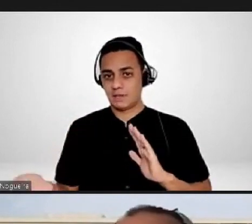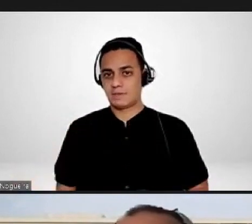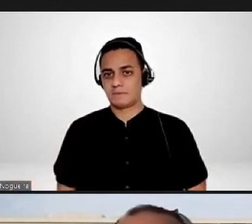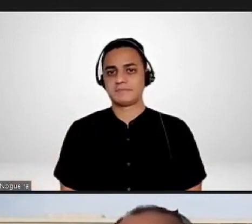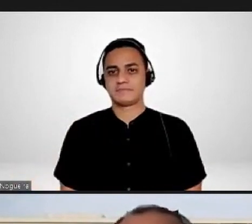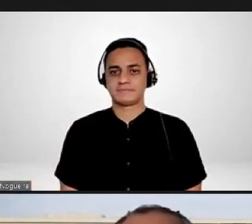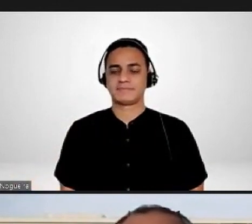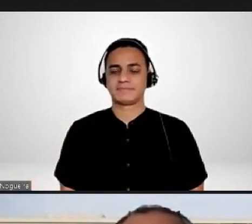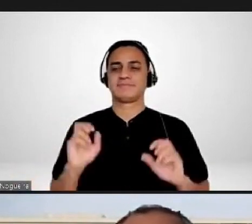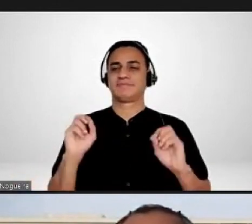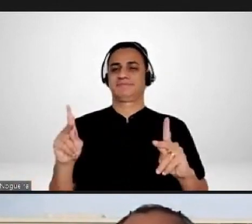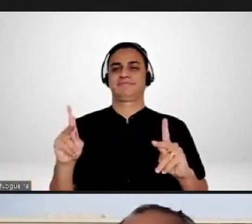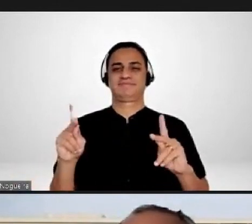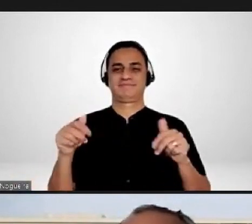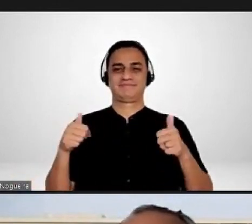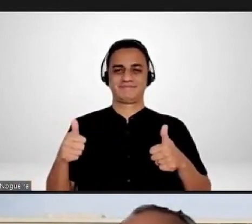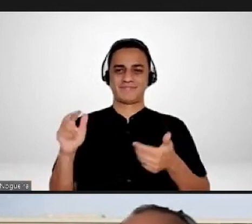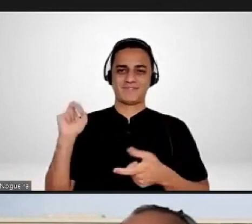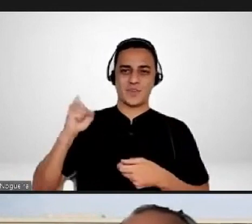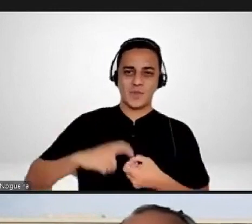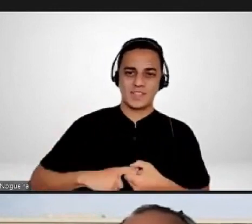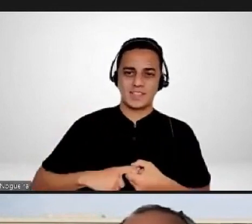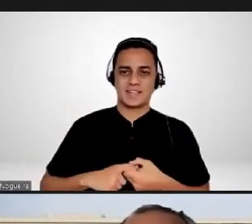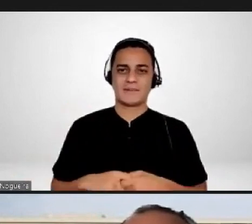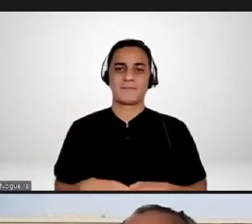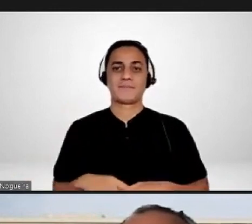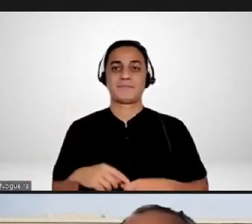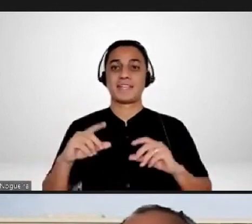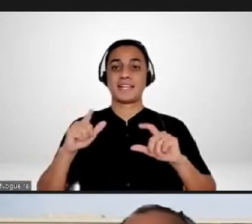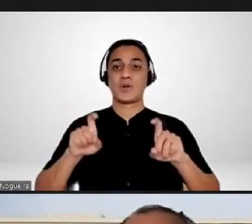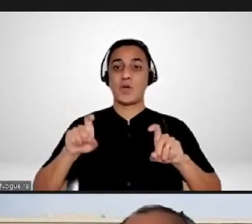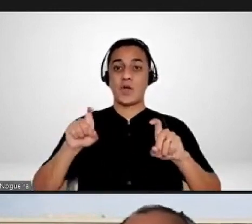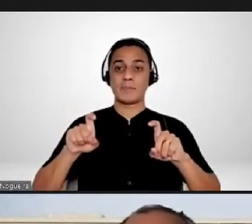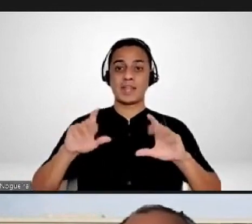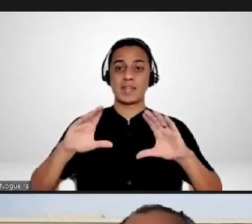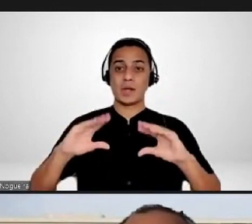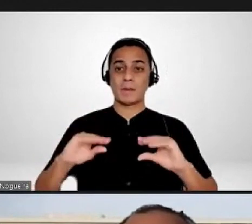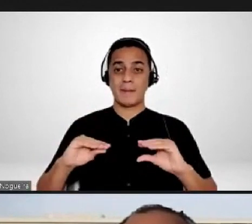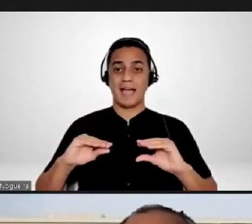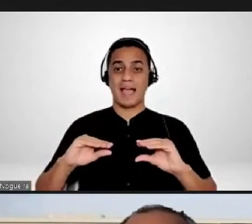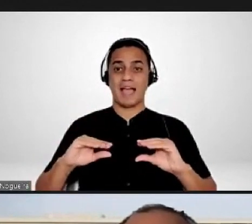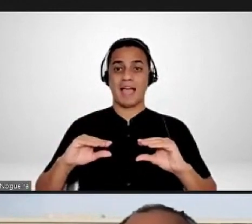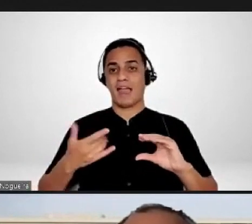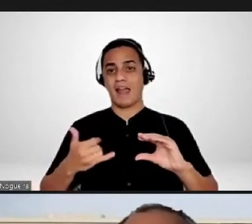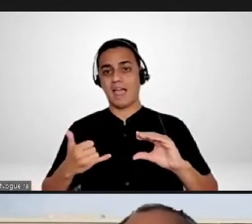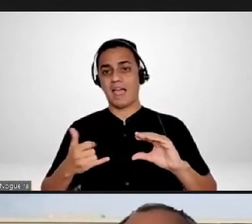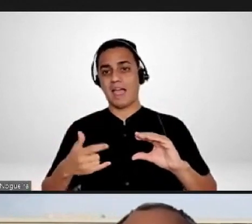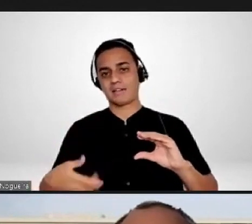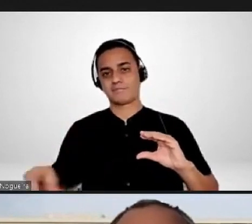Pronto, cheguei. É que estava acabando a bateria do meu computador. E